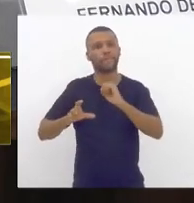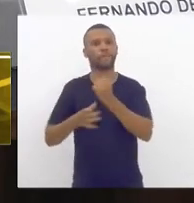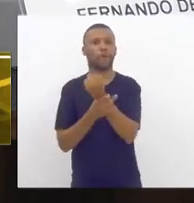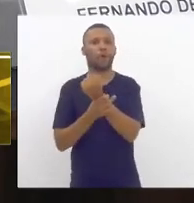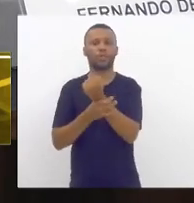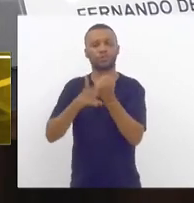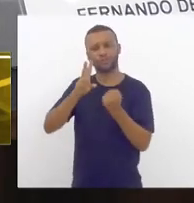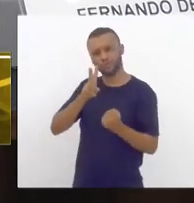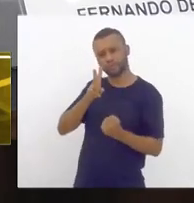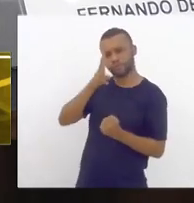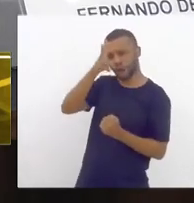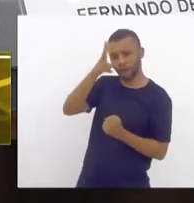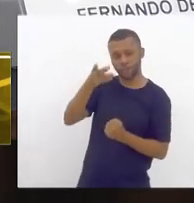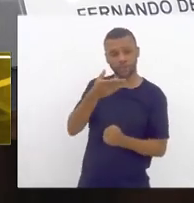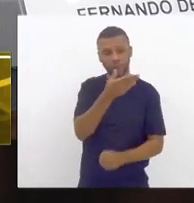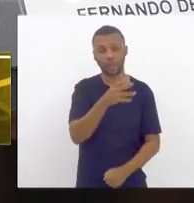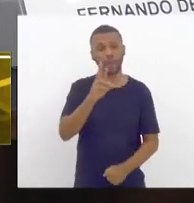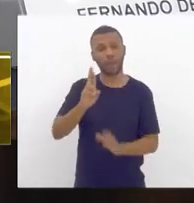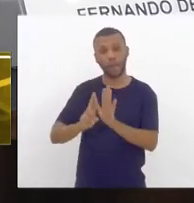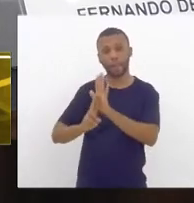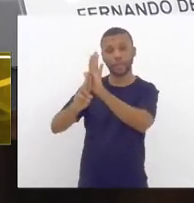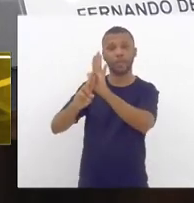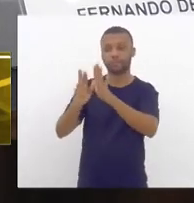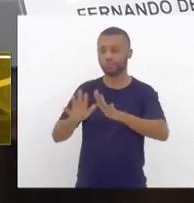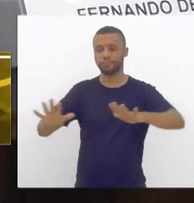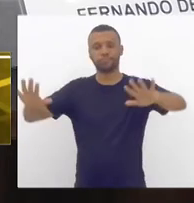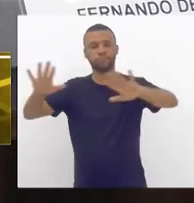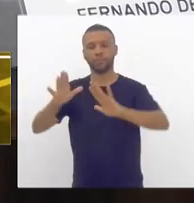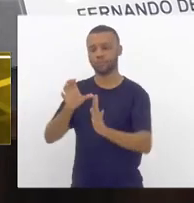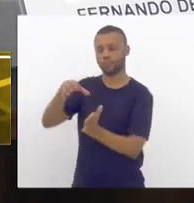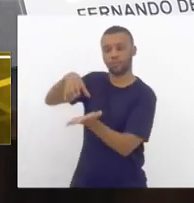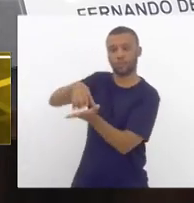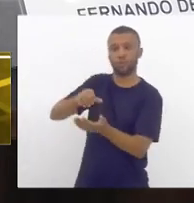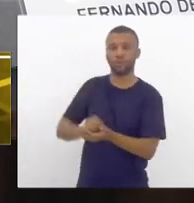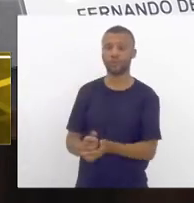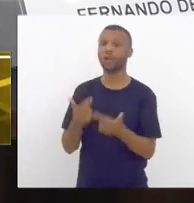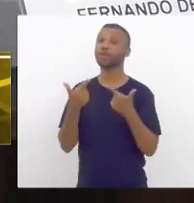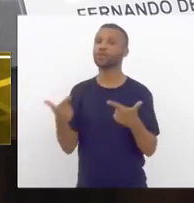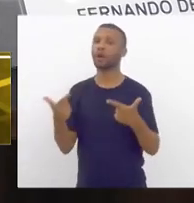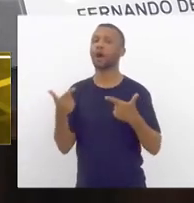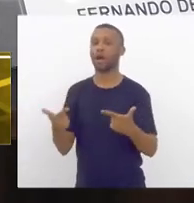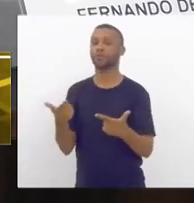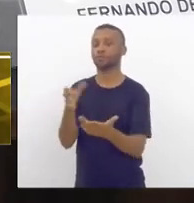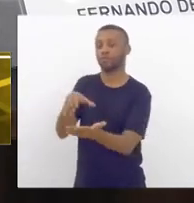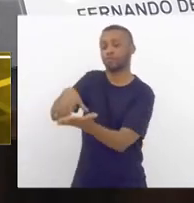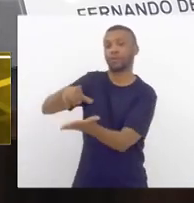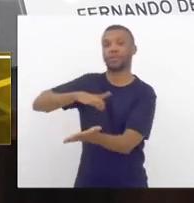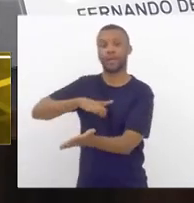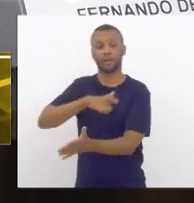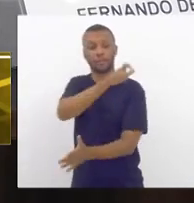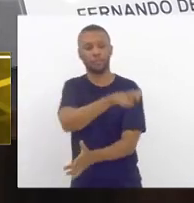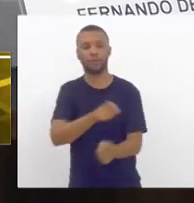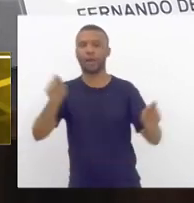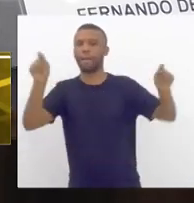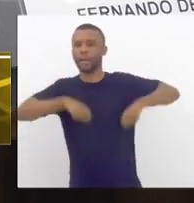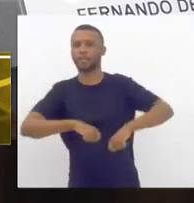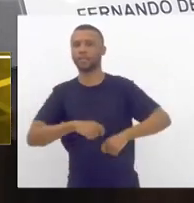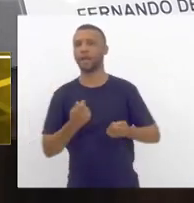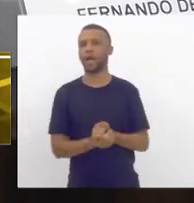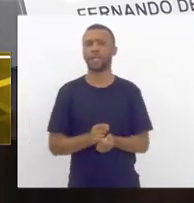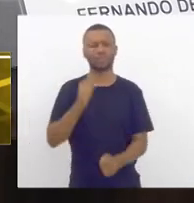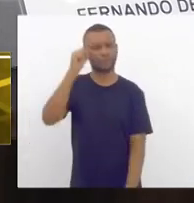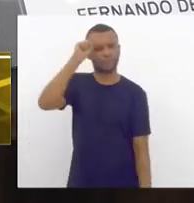Fernando representa para todo o nosso setor feliz o setor que tem alguém com a capacidade